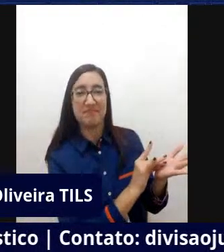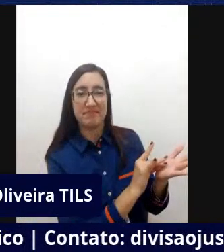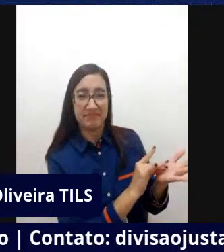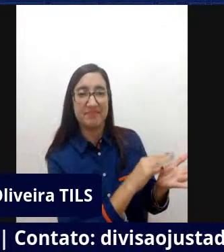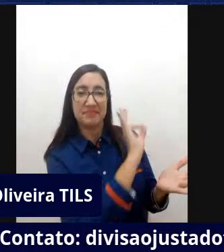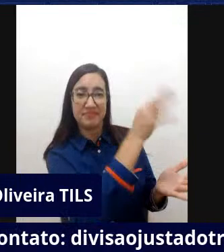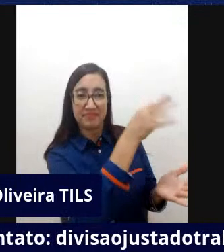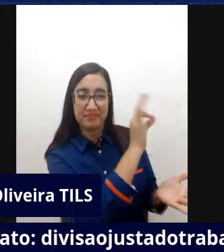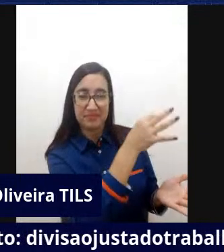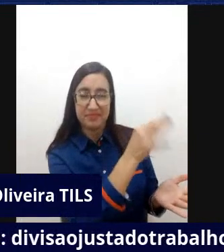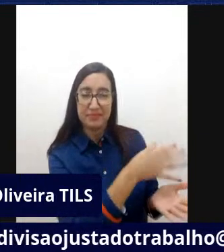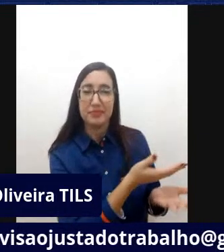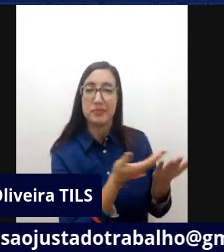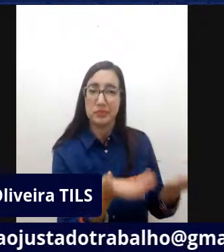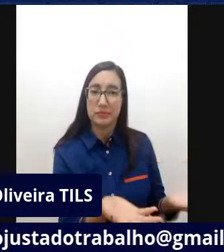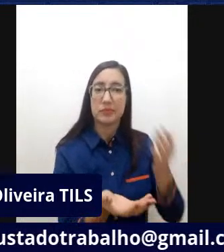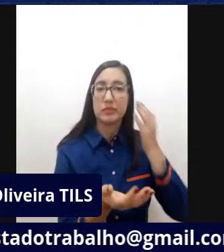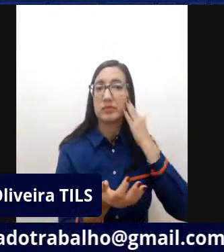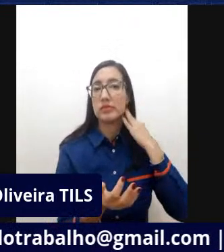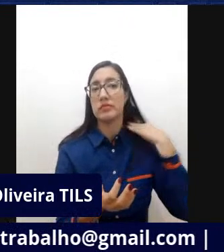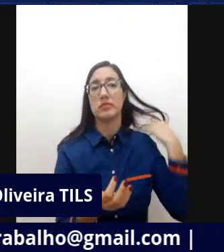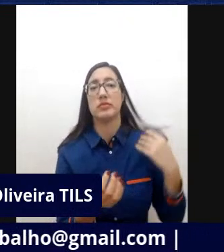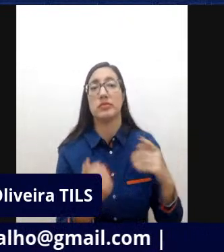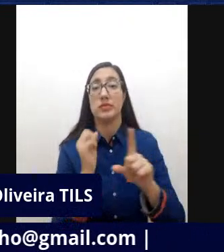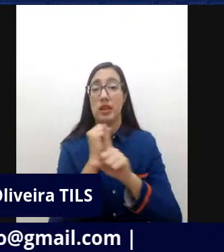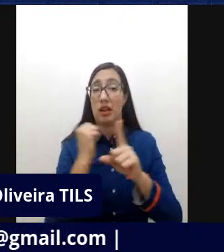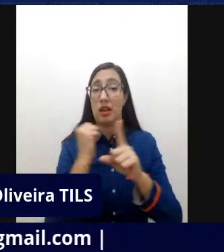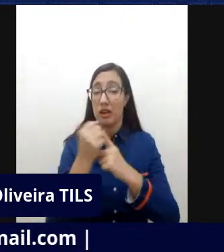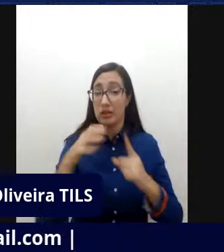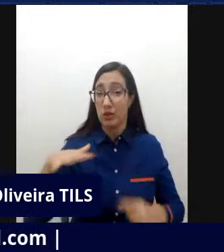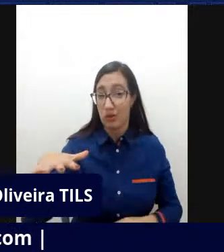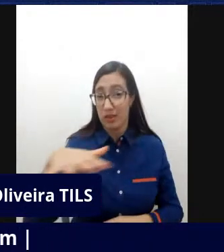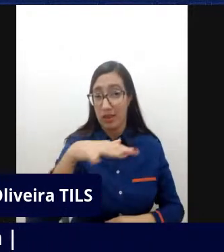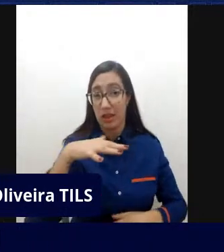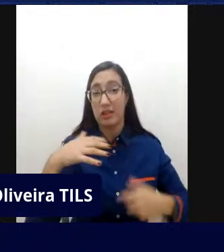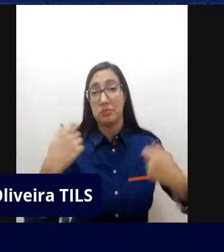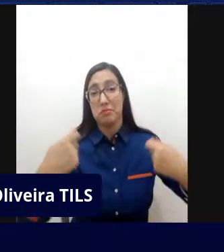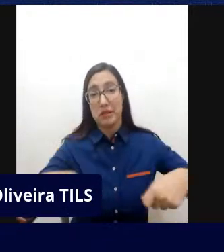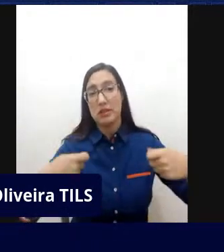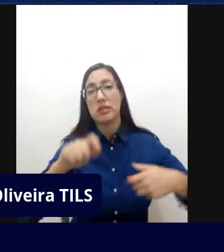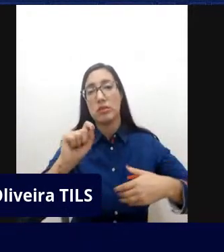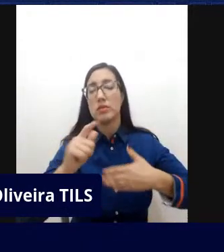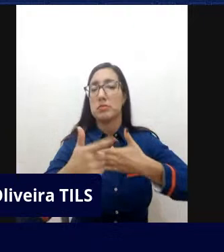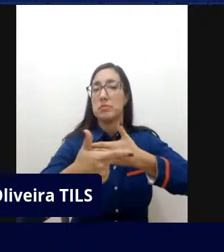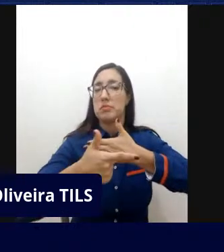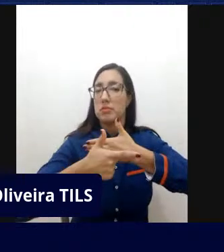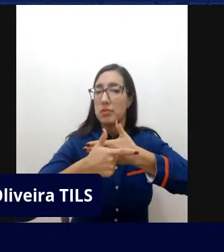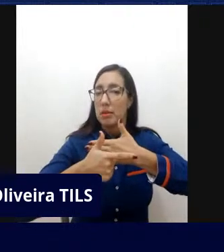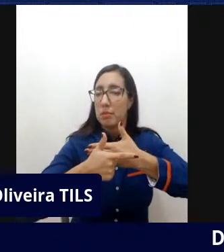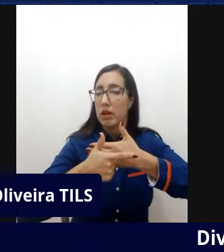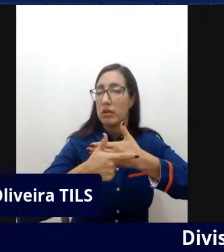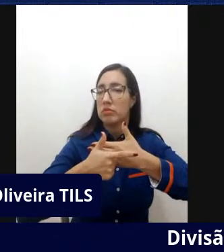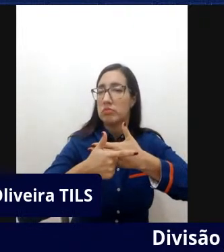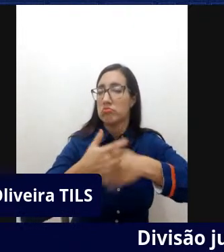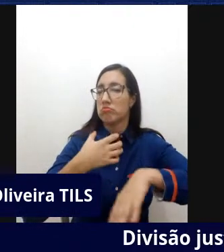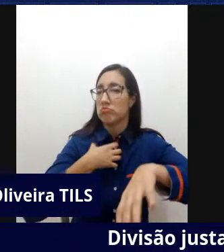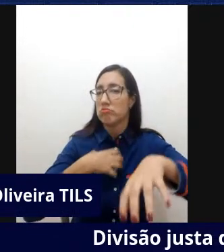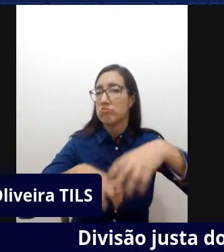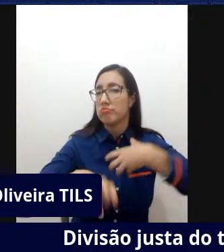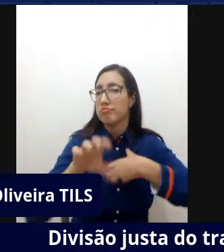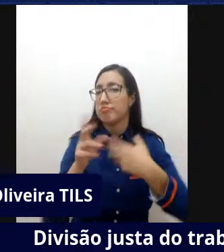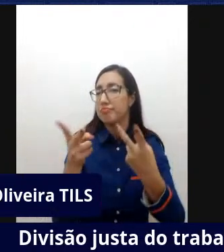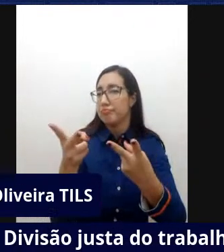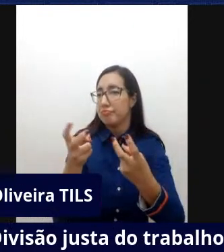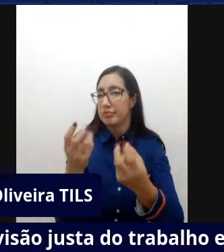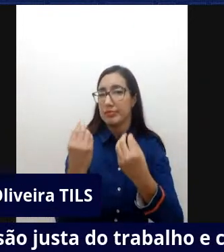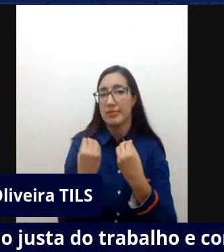maneira geral, da sociedade civil, que tem esse papel de organizar os trabalhadores, né, de lutar por direitos, ou de esclarecer também, porque tem